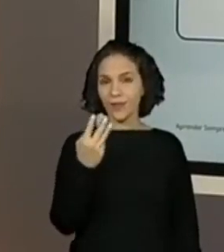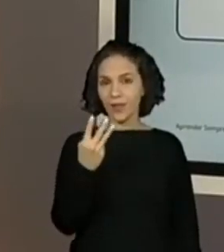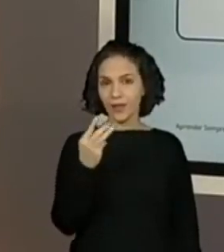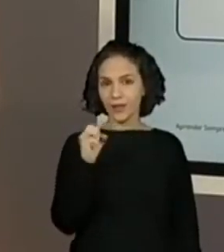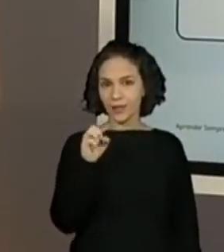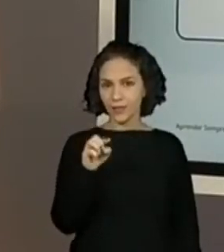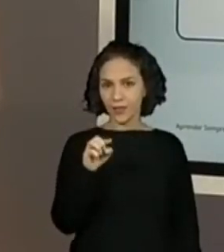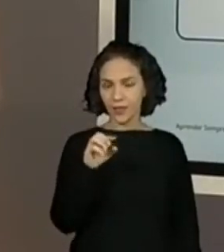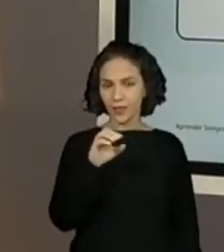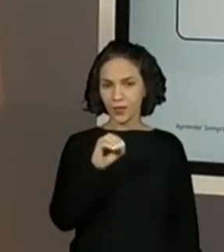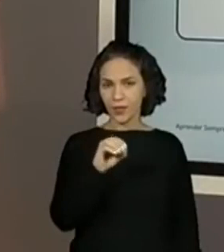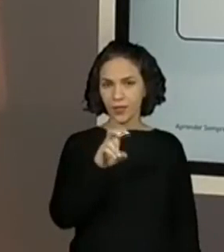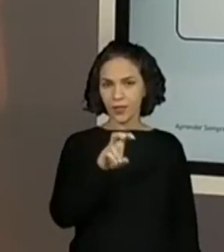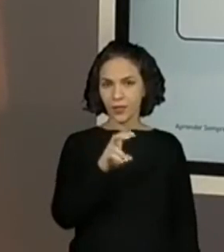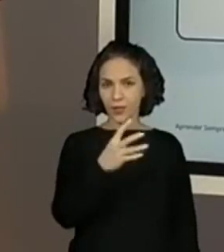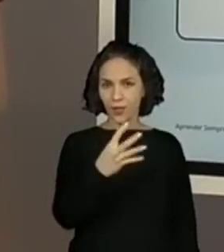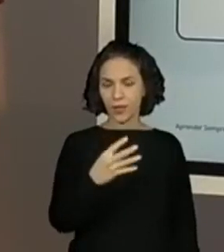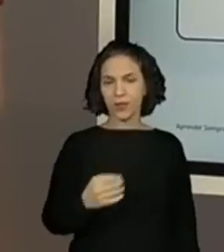3.054,